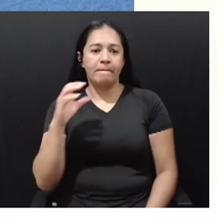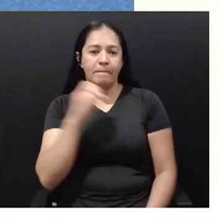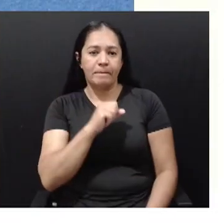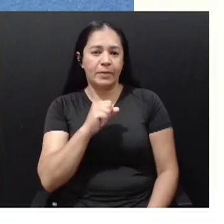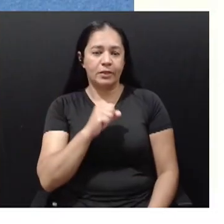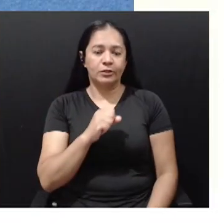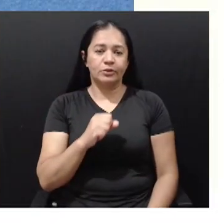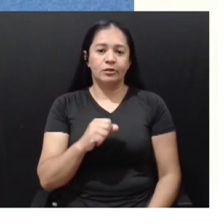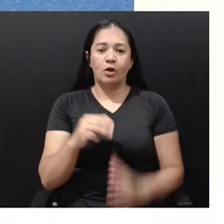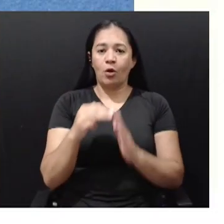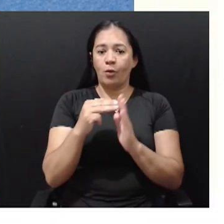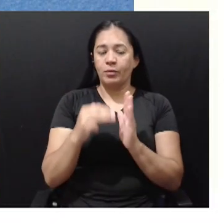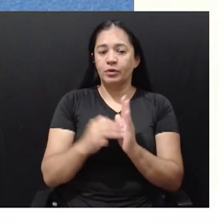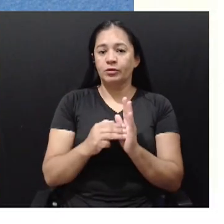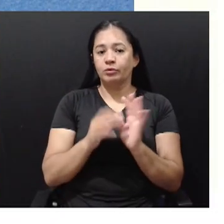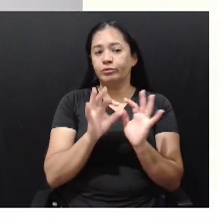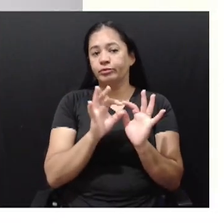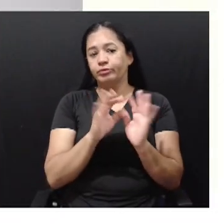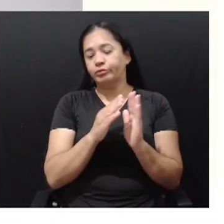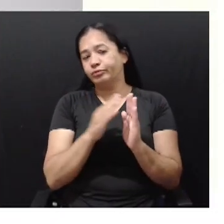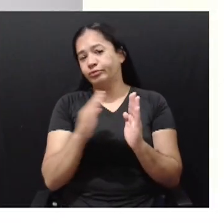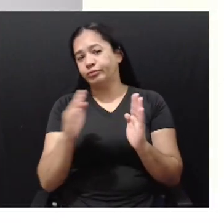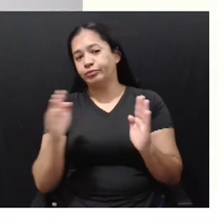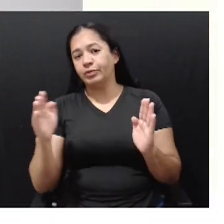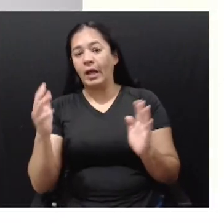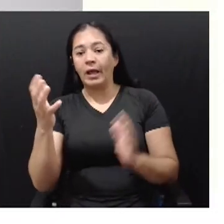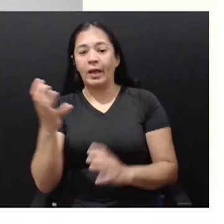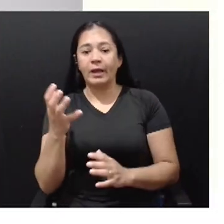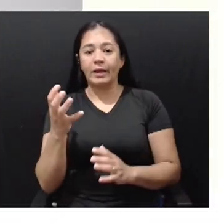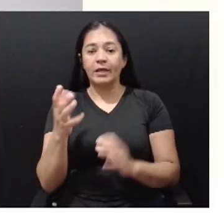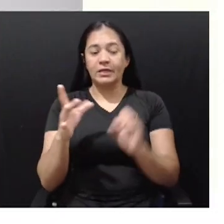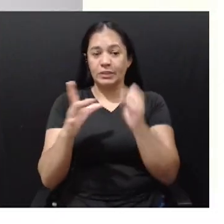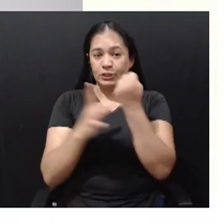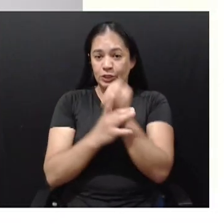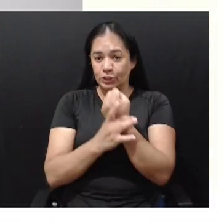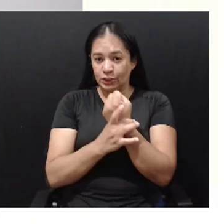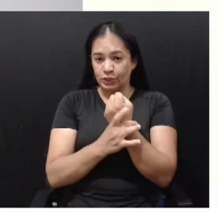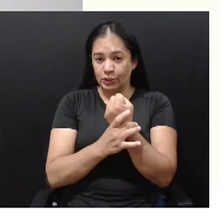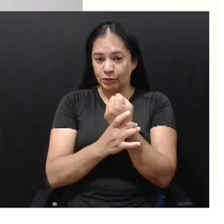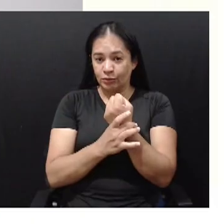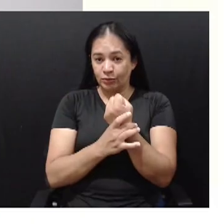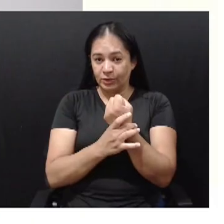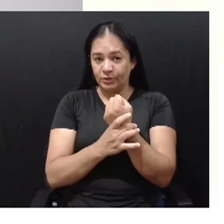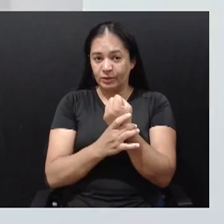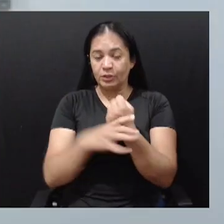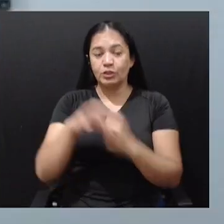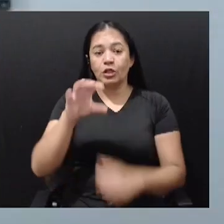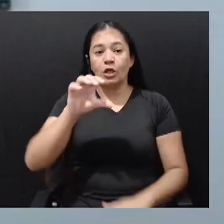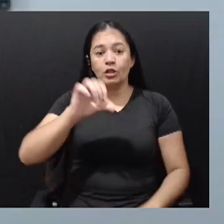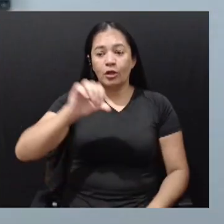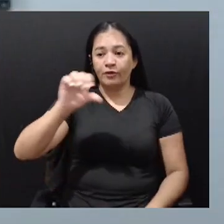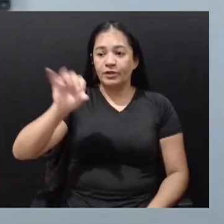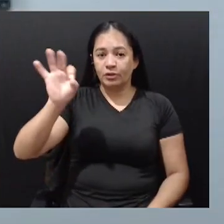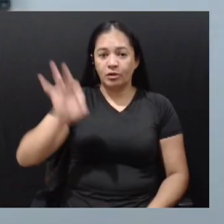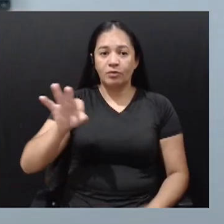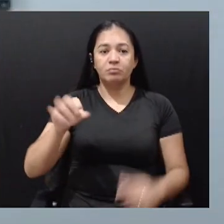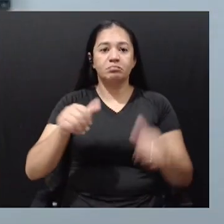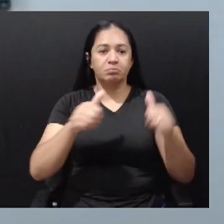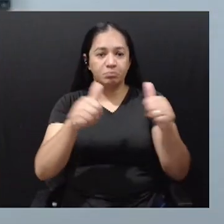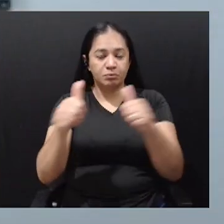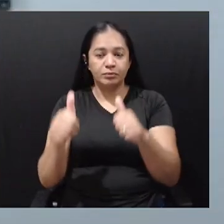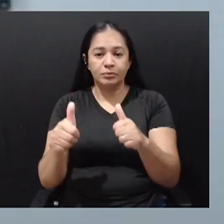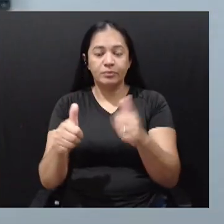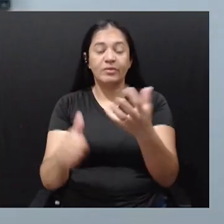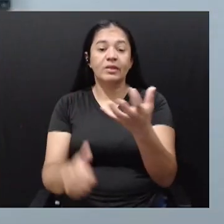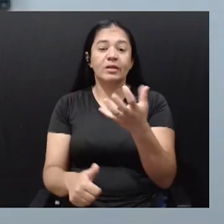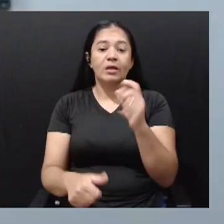longa duração, ela quer segurança e esses métodos dão 99% de eficácia, e ela quer a